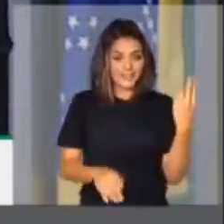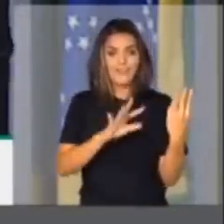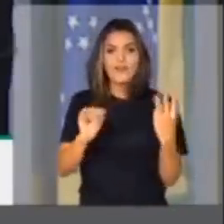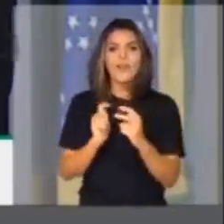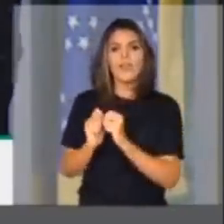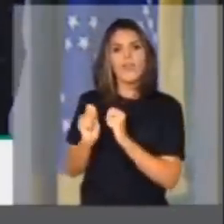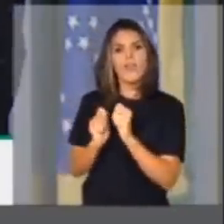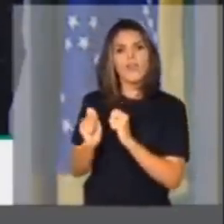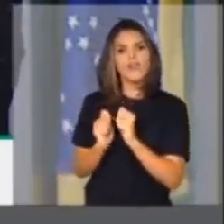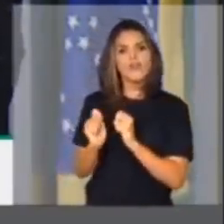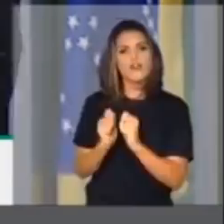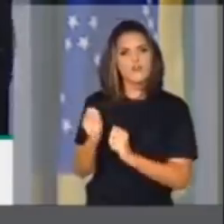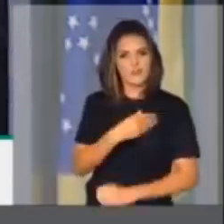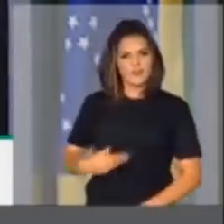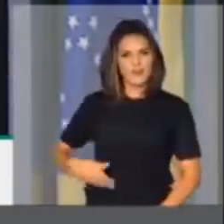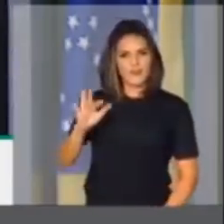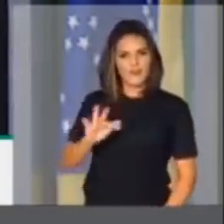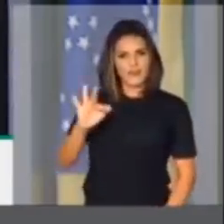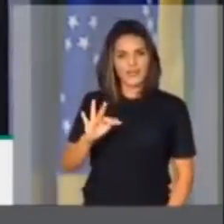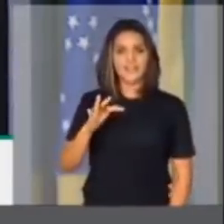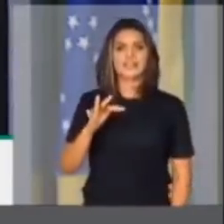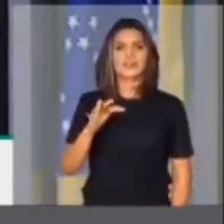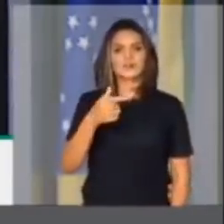economia para o governo federal de